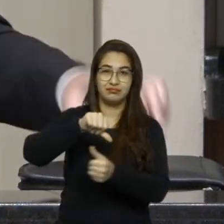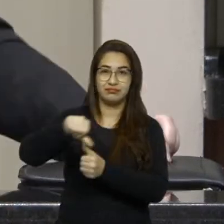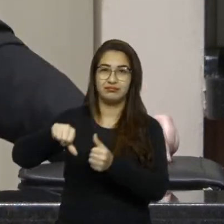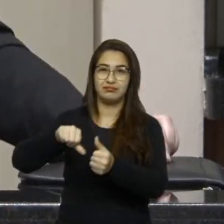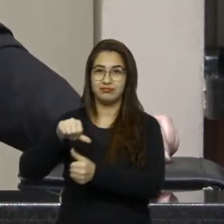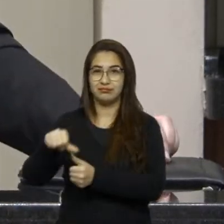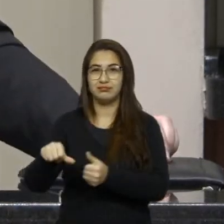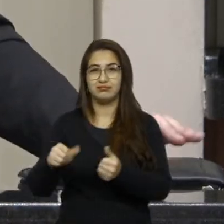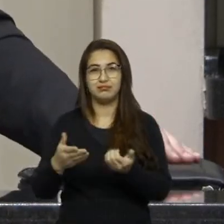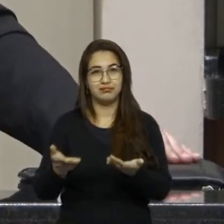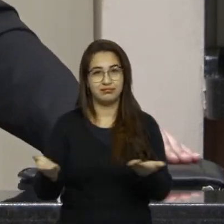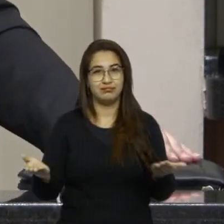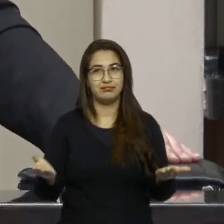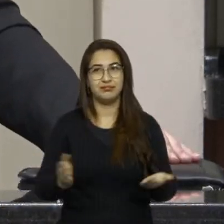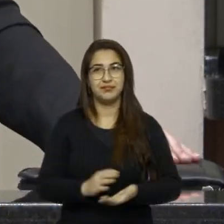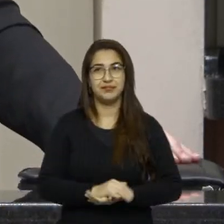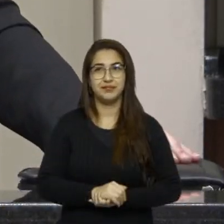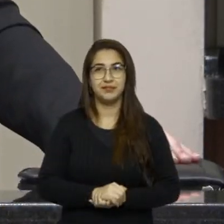aos suplentes.